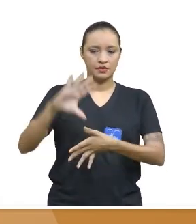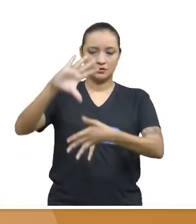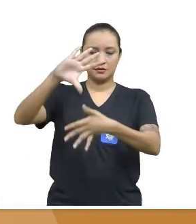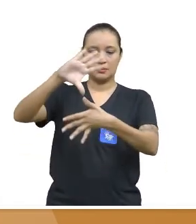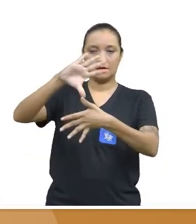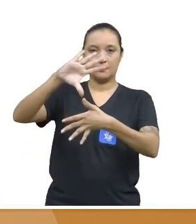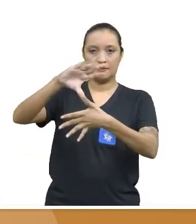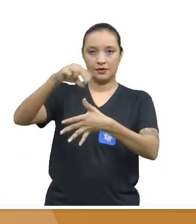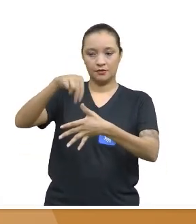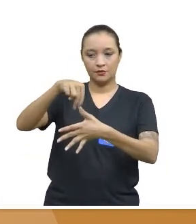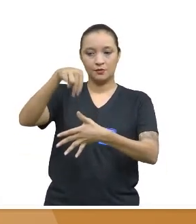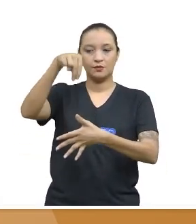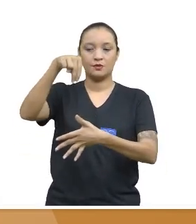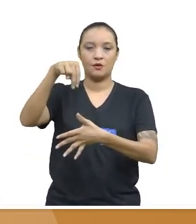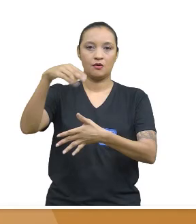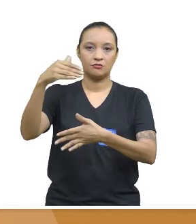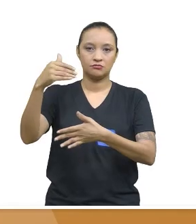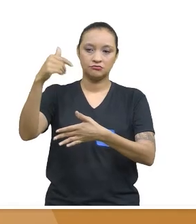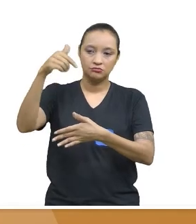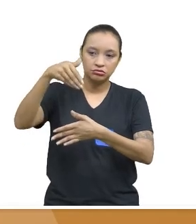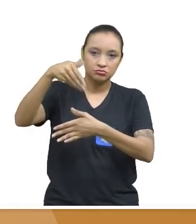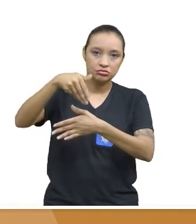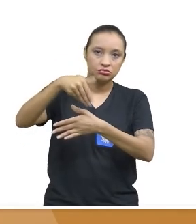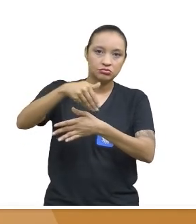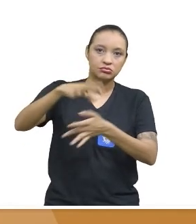América, e pelo sul